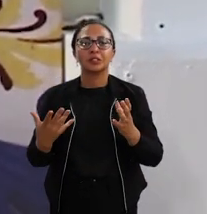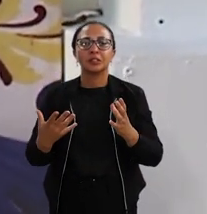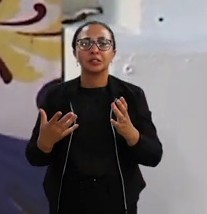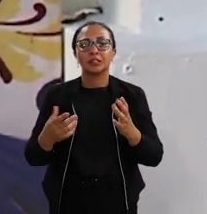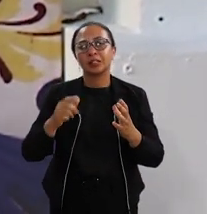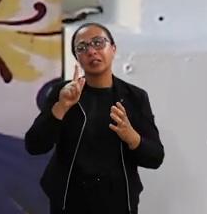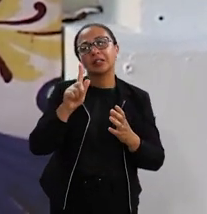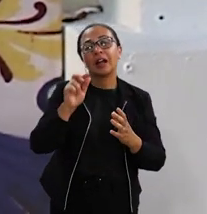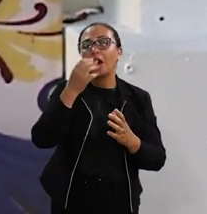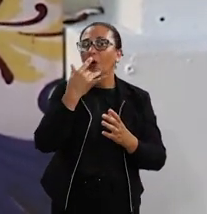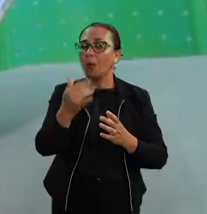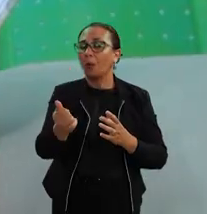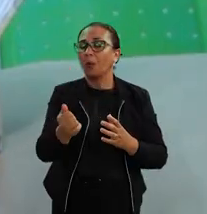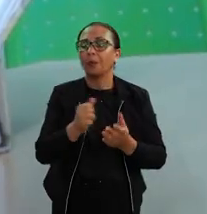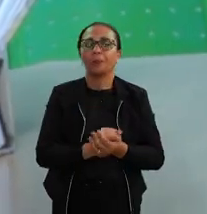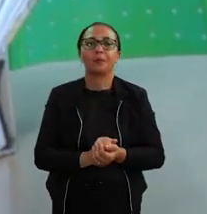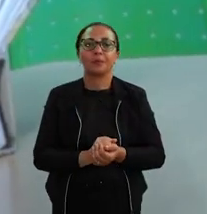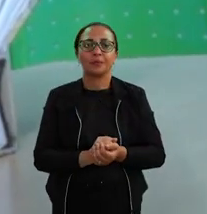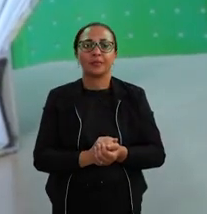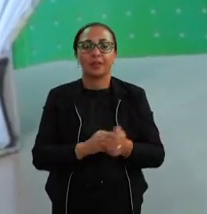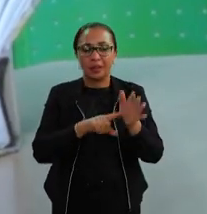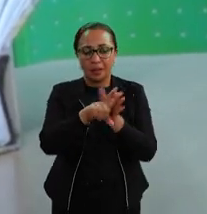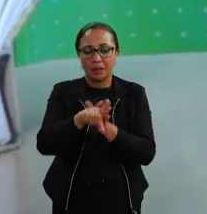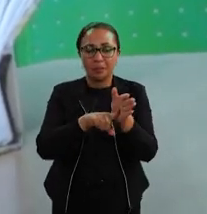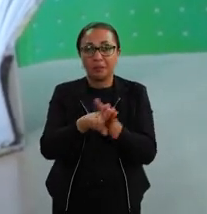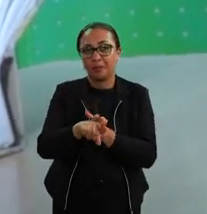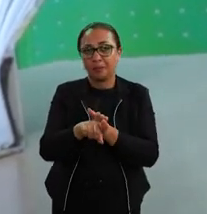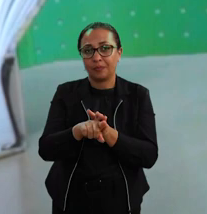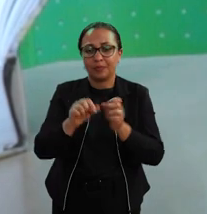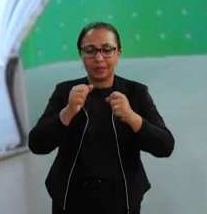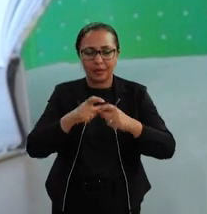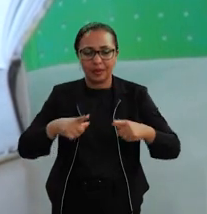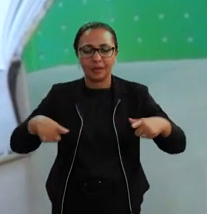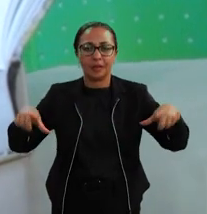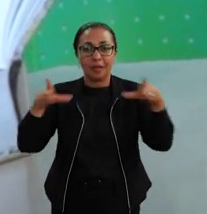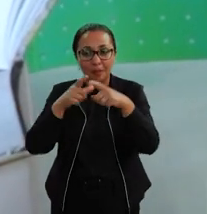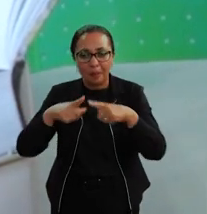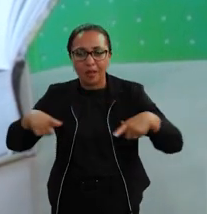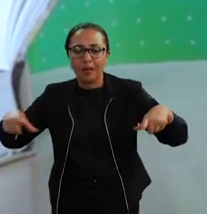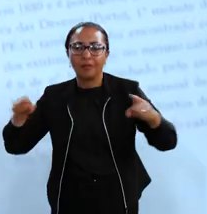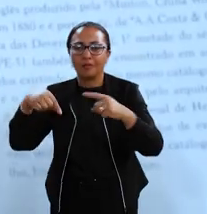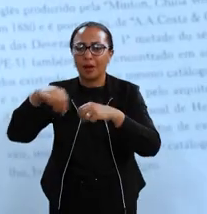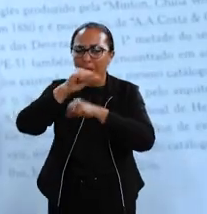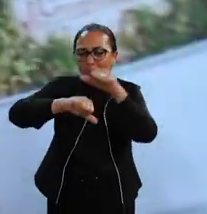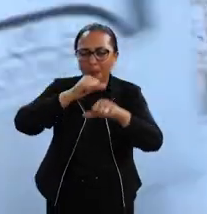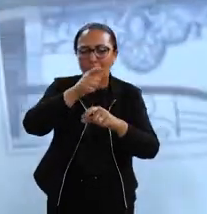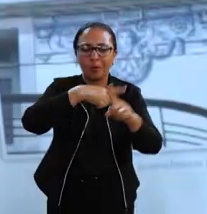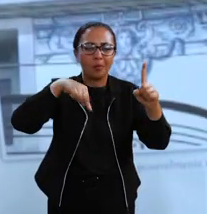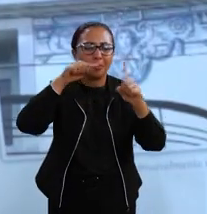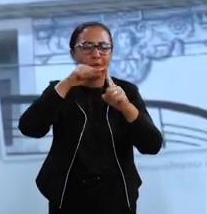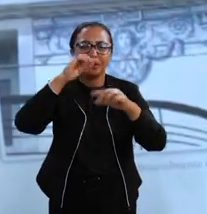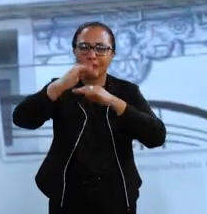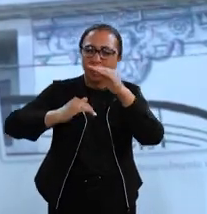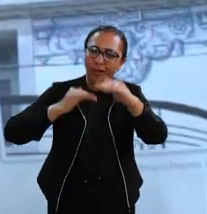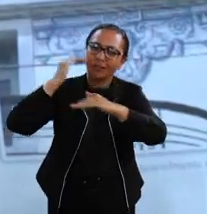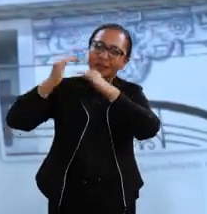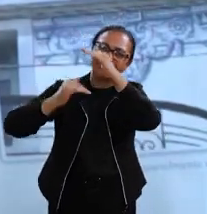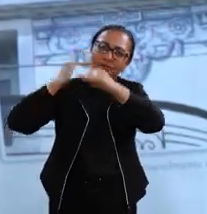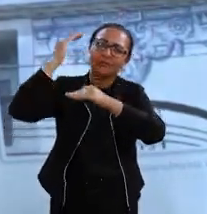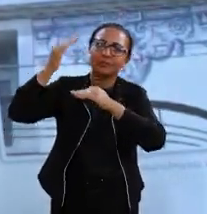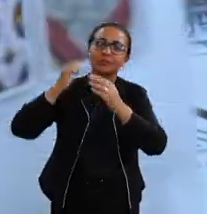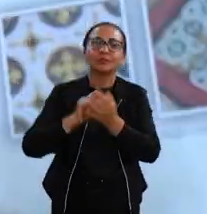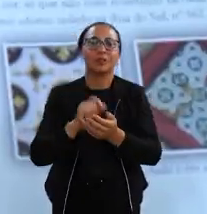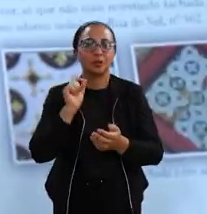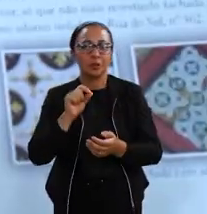características, grafismo. A pesquisa ela vai se ampliando e vai mudando de objetivos e vai